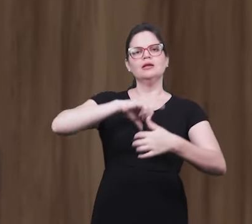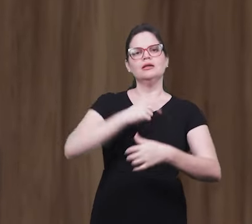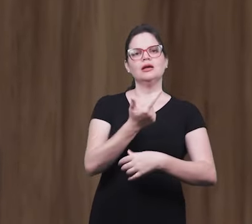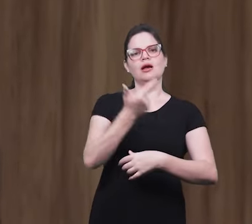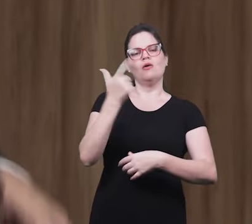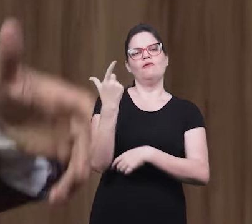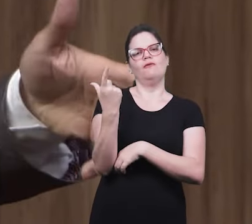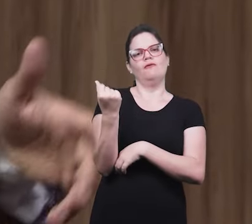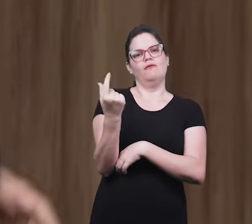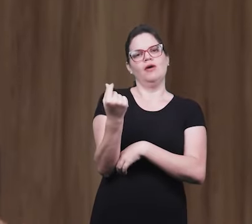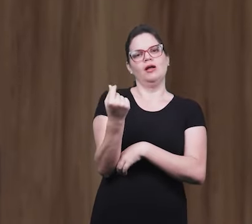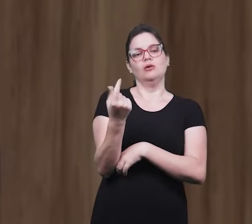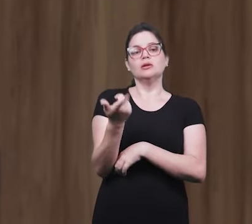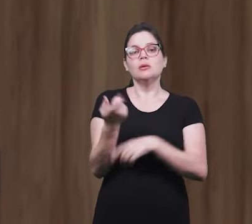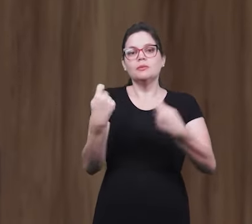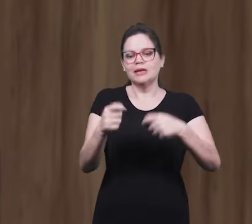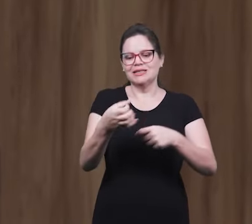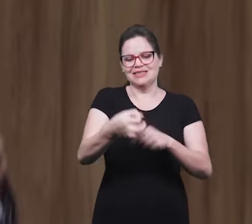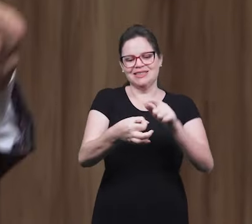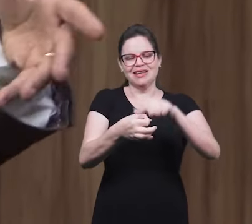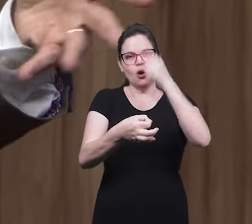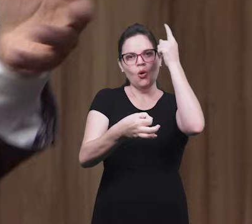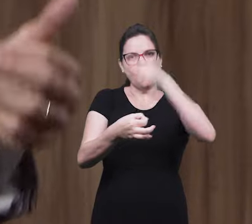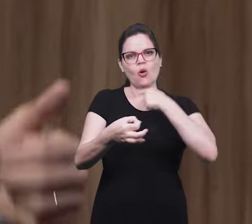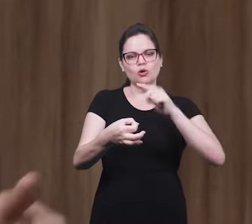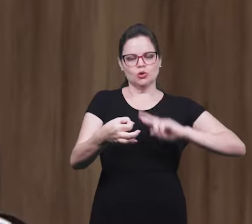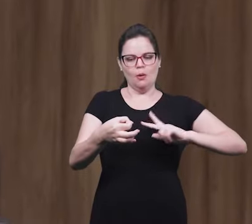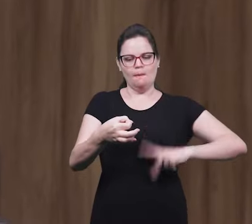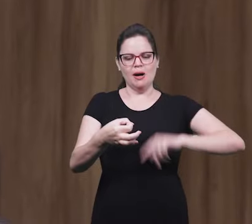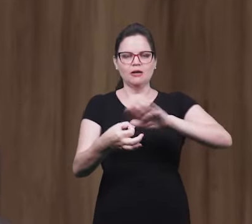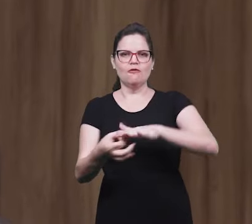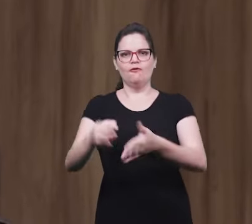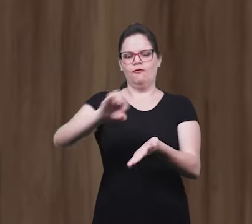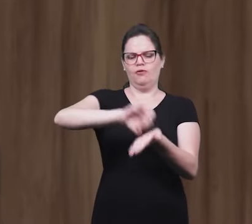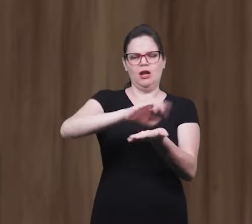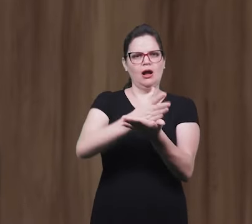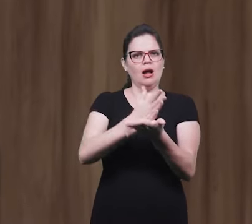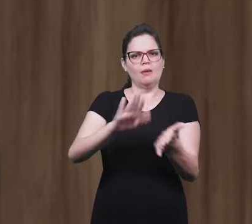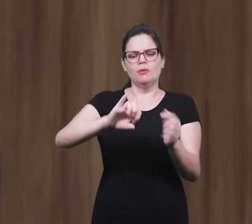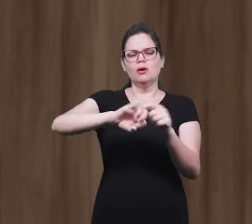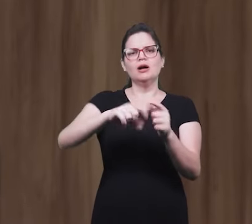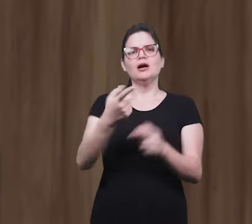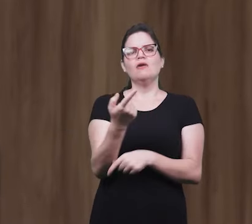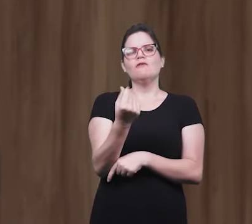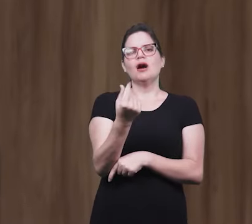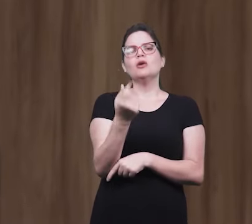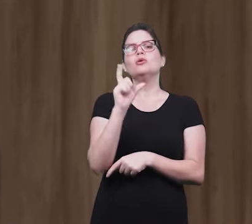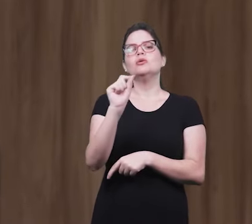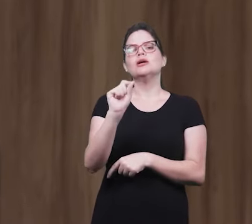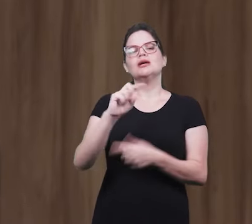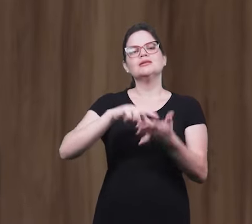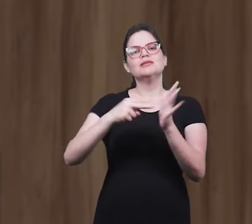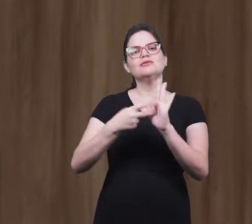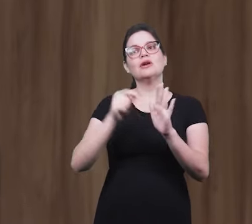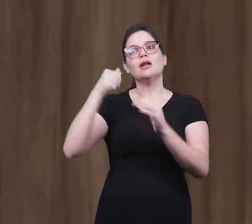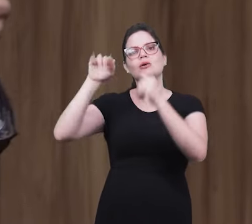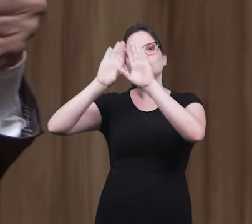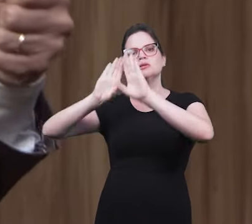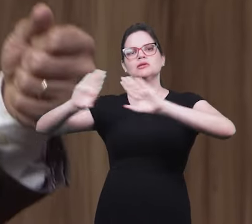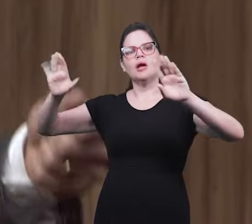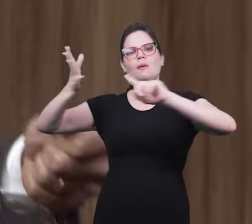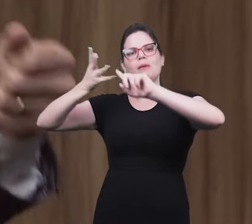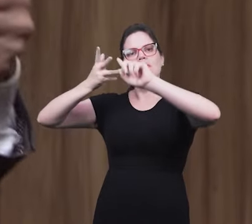do Espírito Santo que deve estar em evidência. Então ele pensou que ele ia receber de Pedro e João, mas não. Ele ia receber isso com o